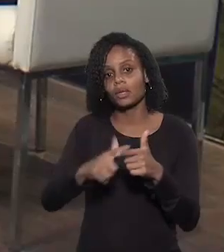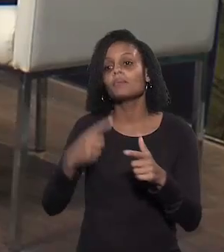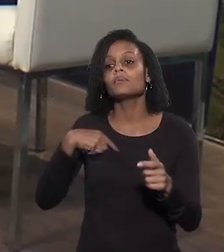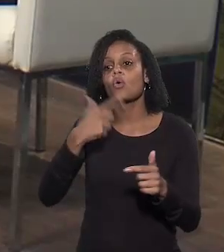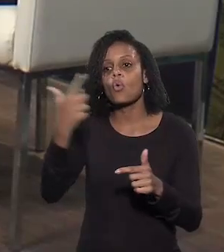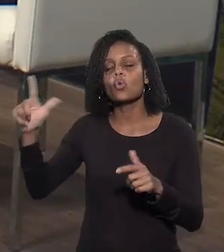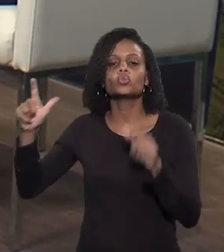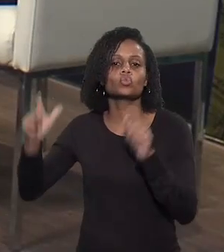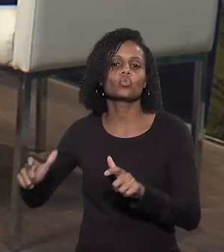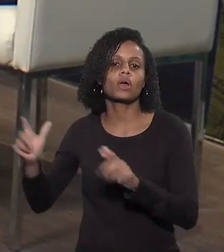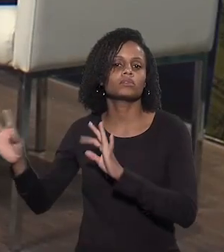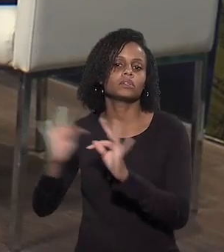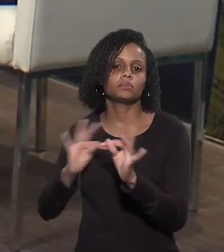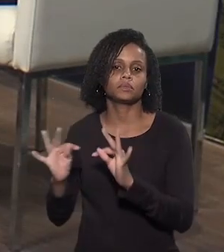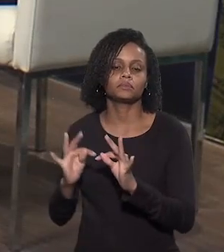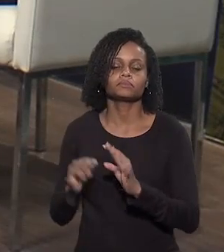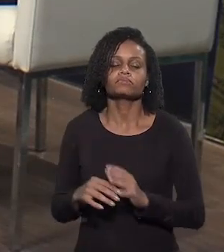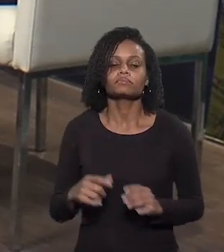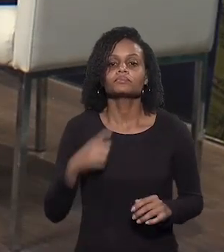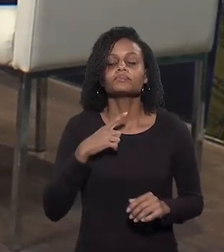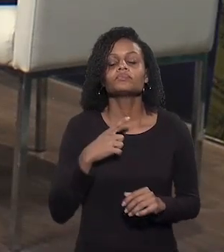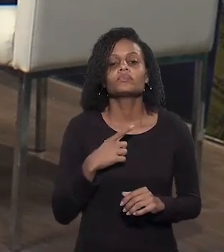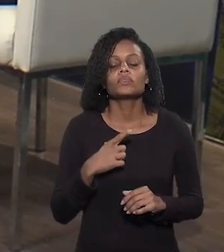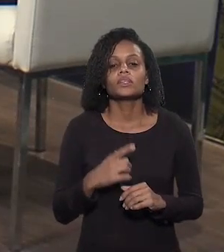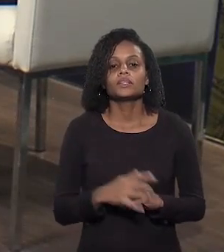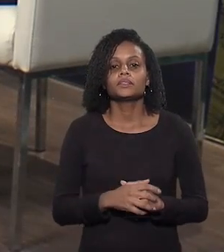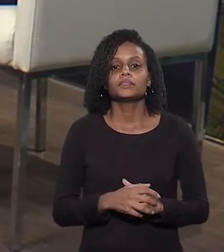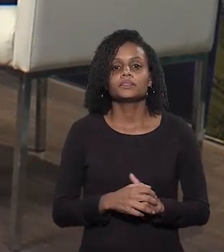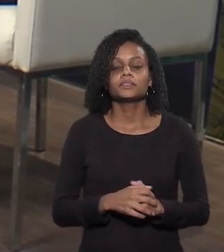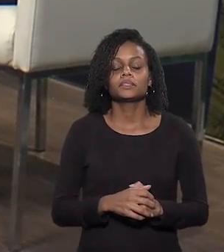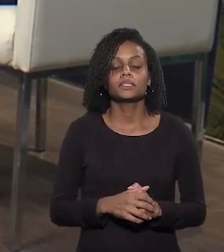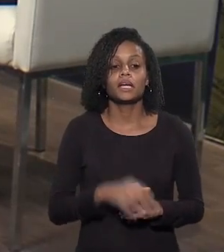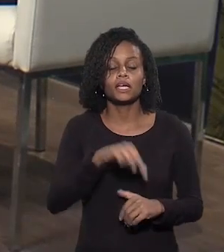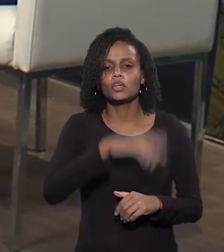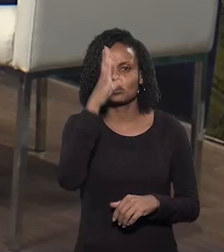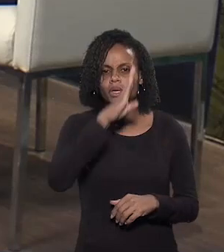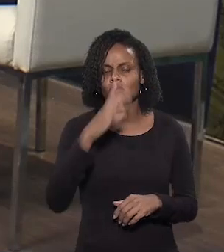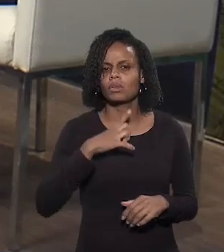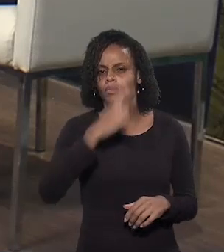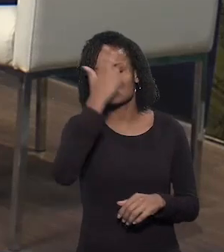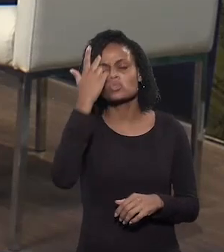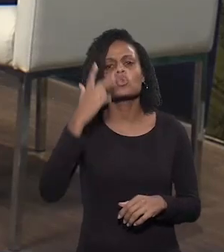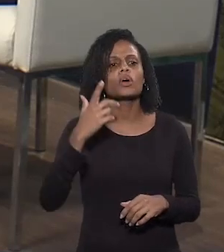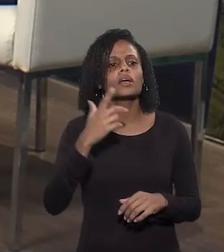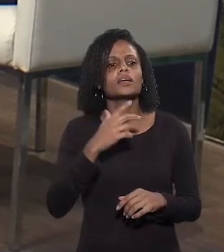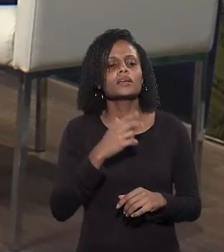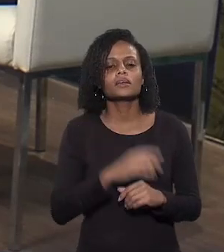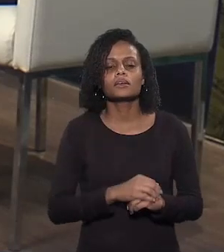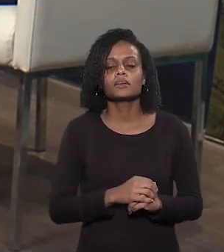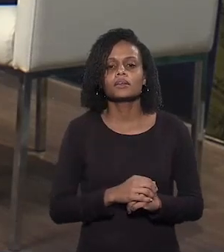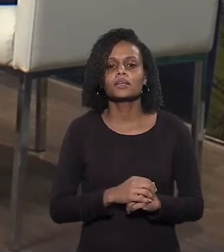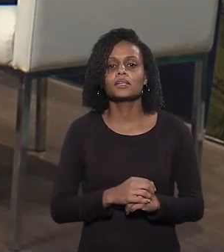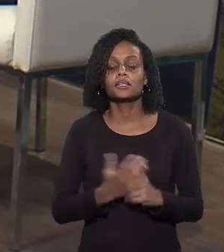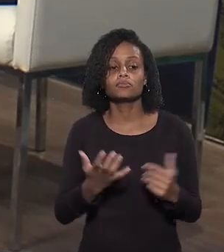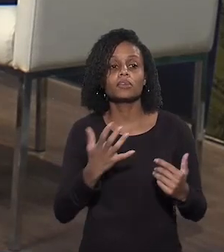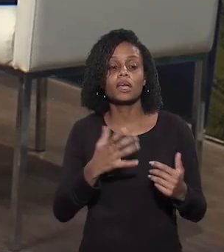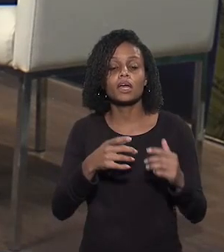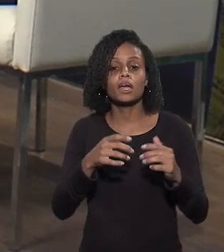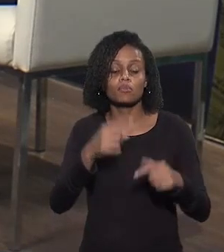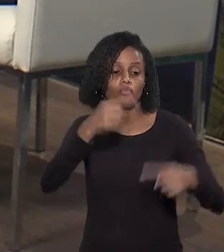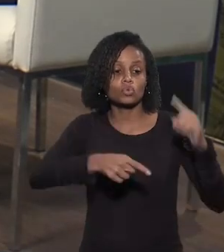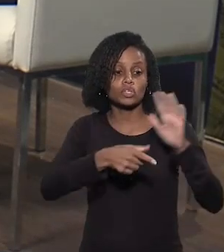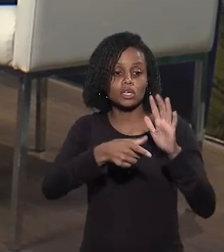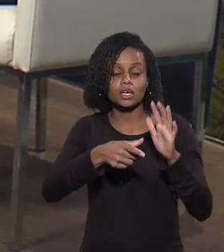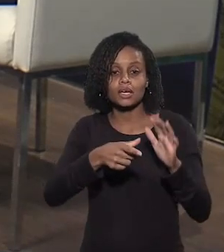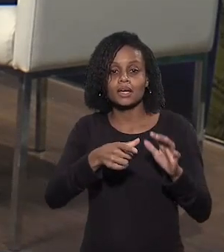uma luta, Fernanda, que é uma discussão muito difícil no Brasil, porque há quem, por exemplo, defenda a política antimanicomial. E